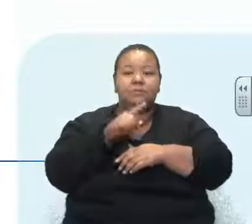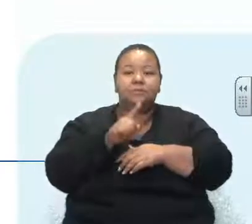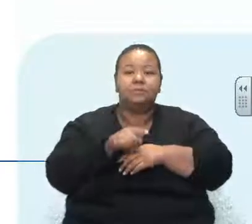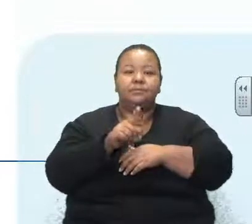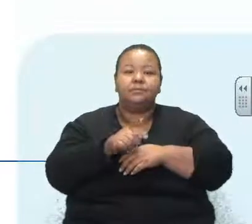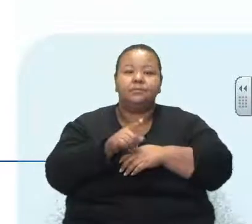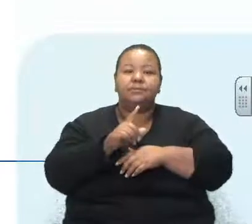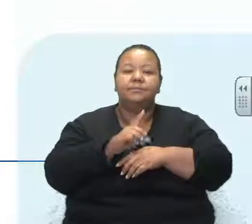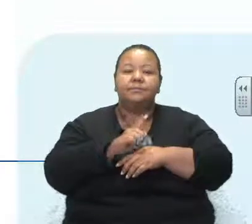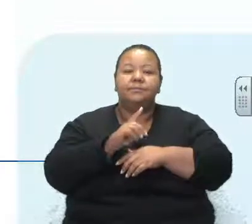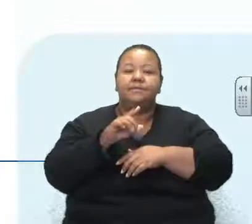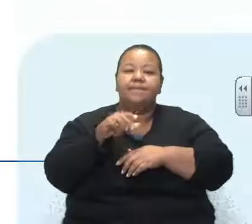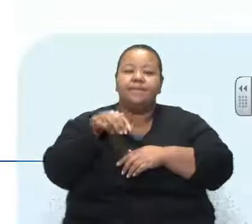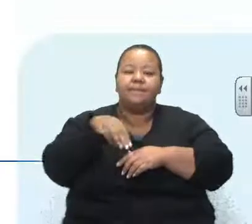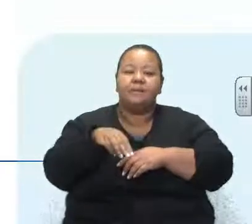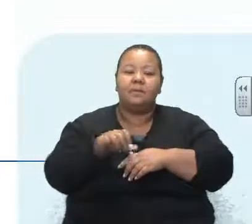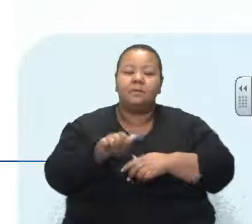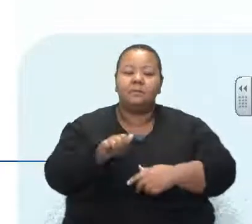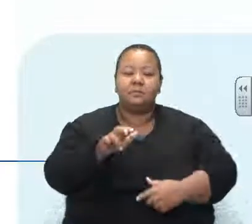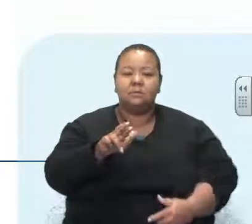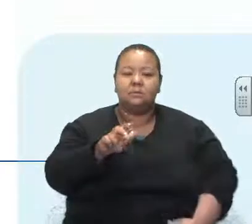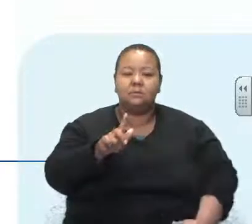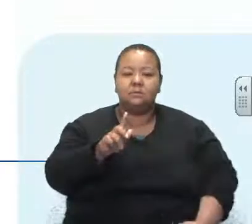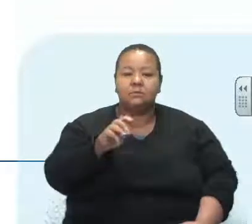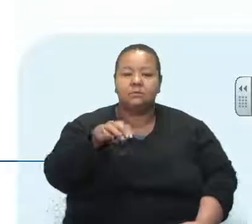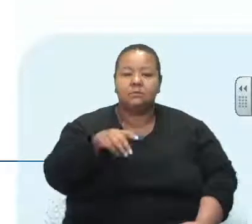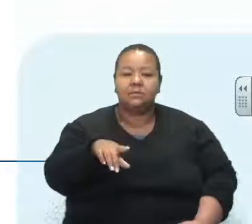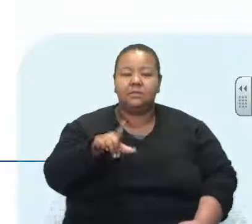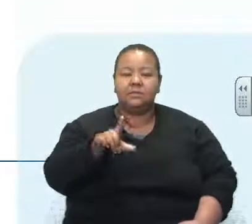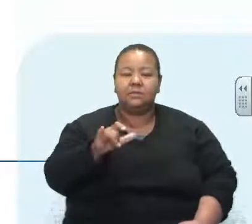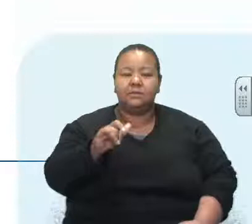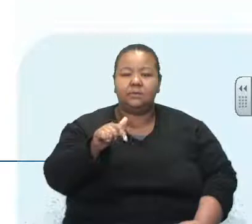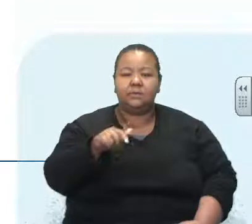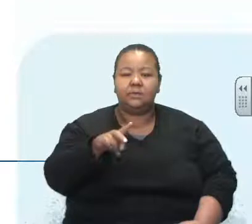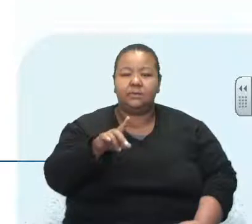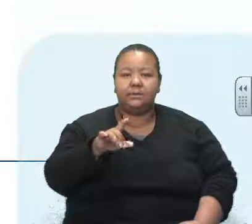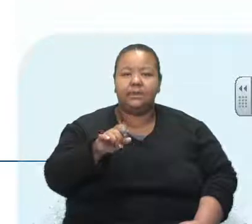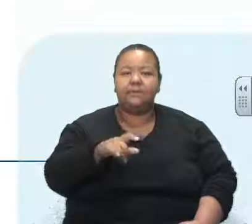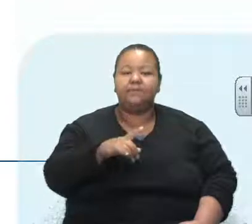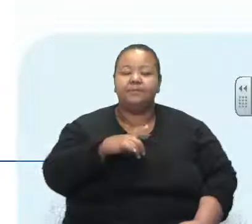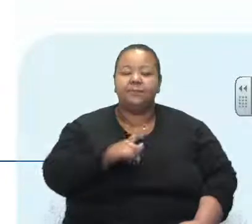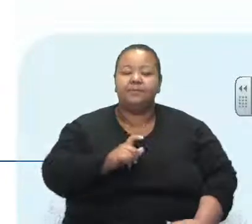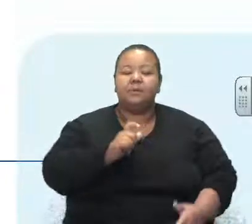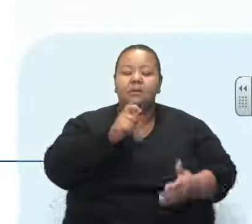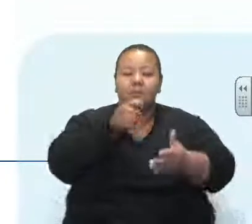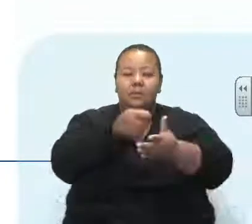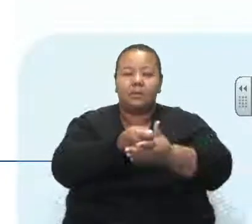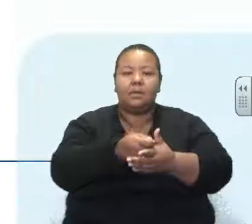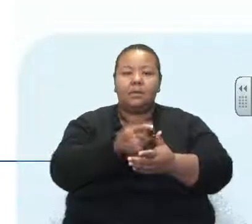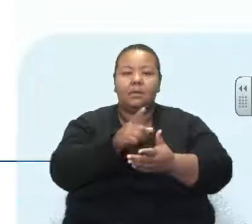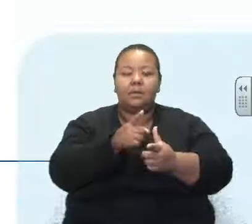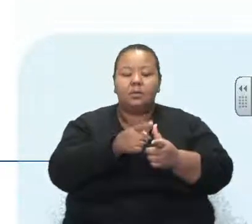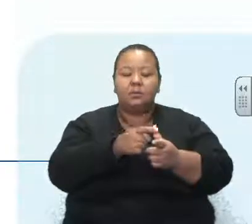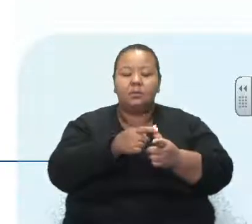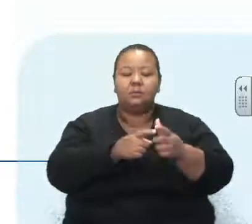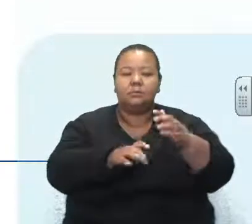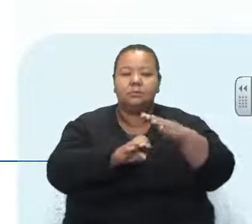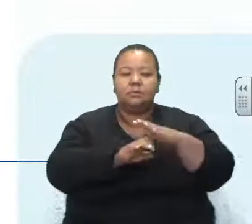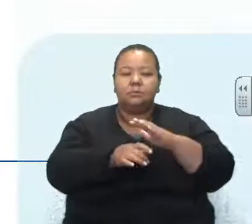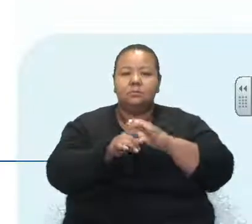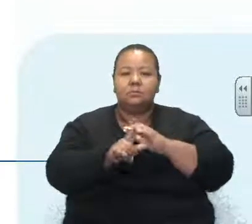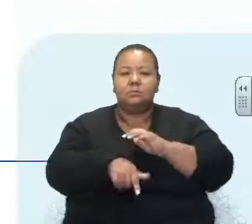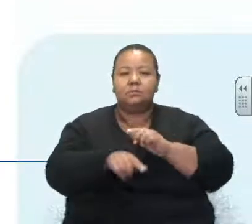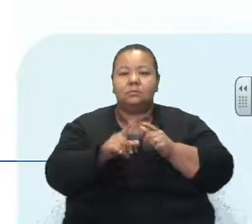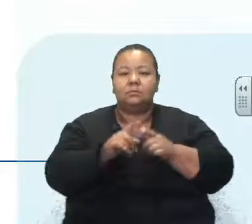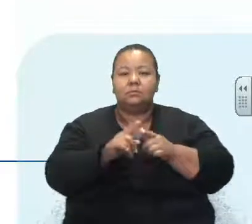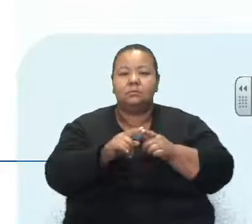líquida, quanto que eu tenho de margem líquida para pagar todas as minhas despesas da minha empresa. A minha taxa de retorno